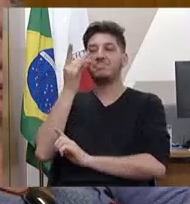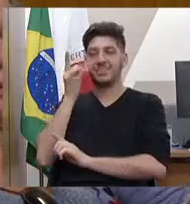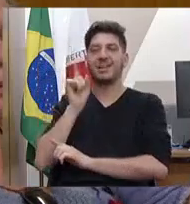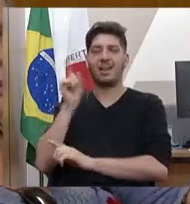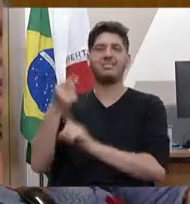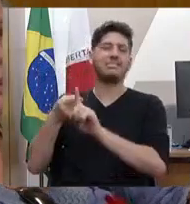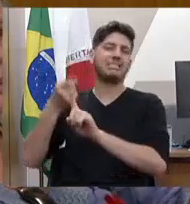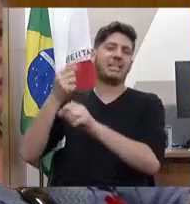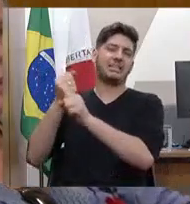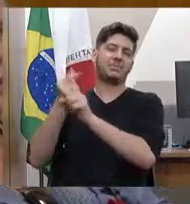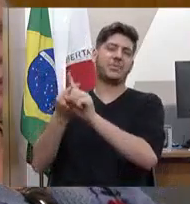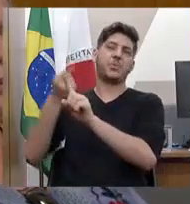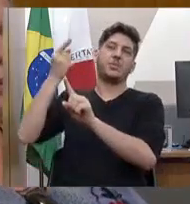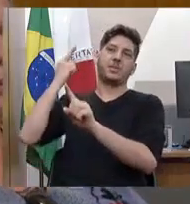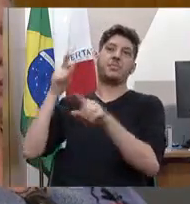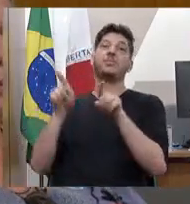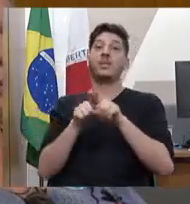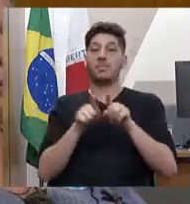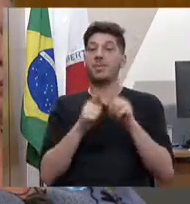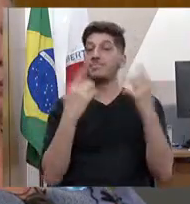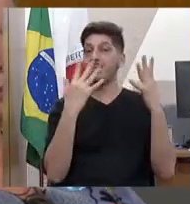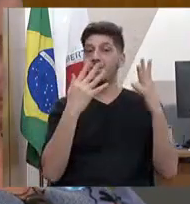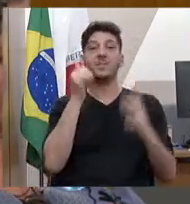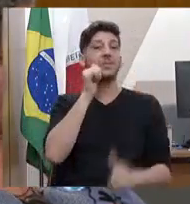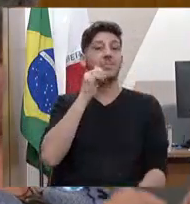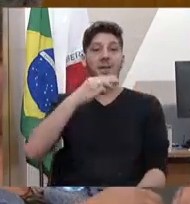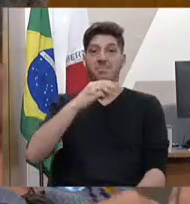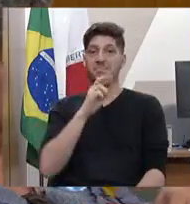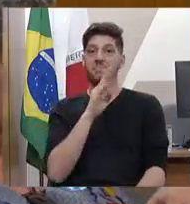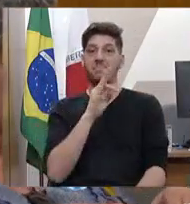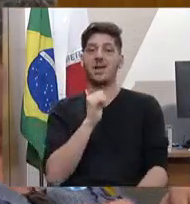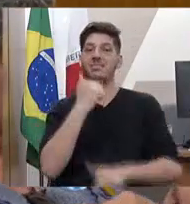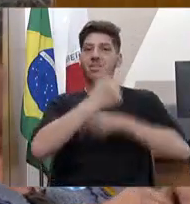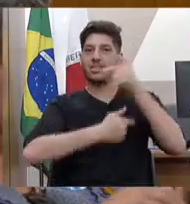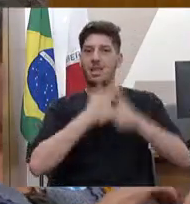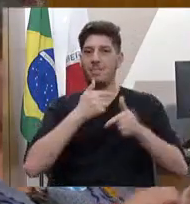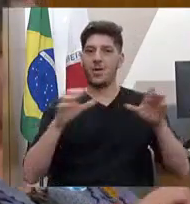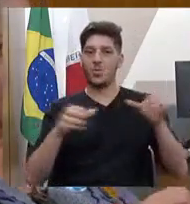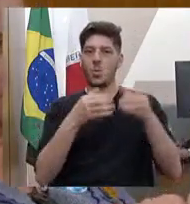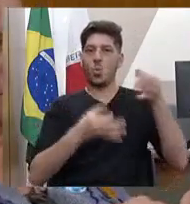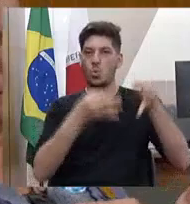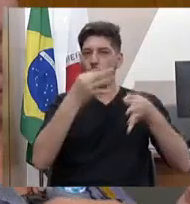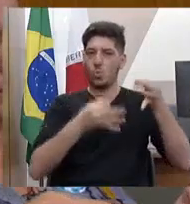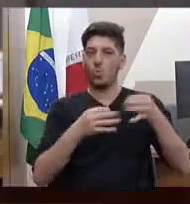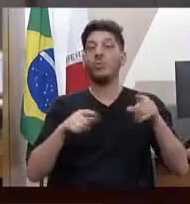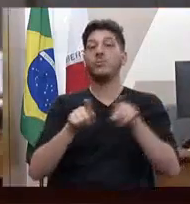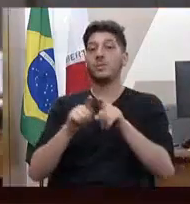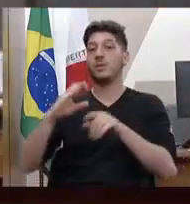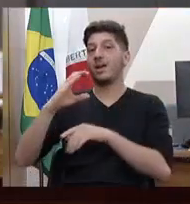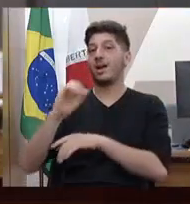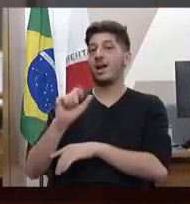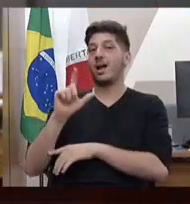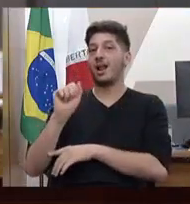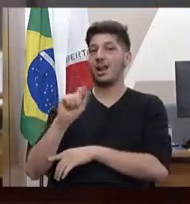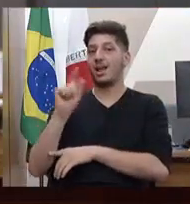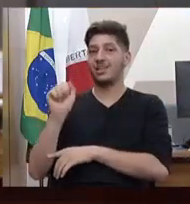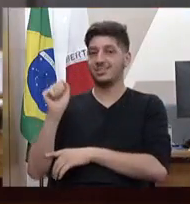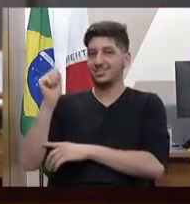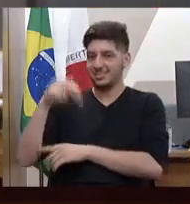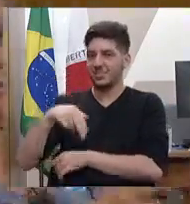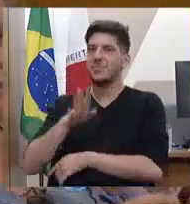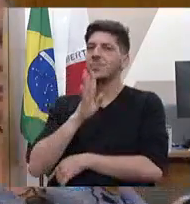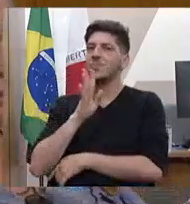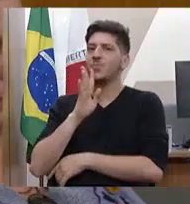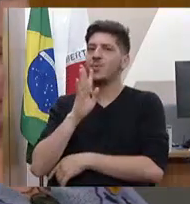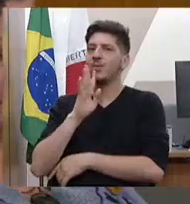parabenizar pela atuação do fórum estava aí o Calazans o meu conhecido da minha primeira categoria